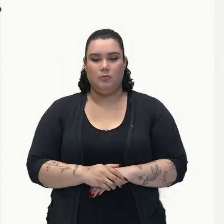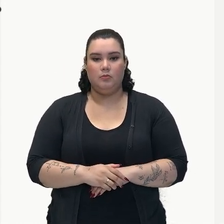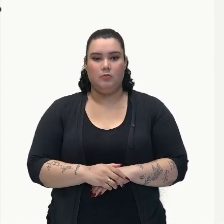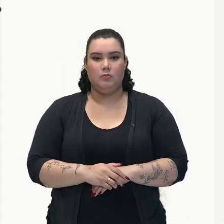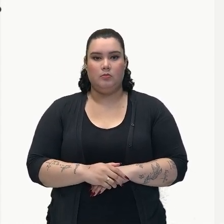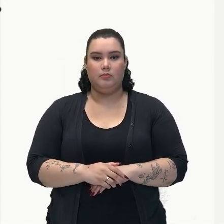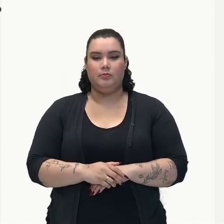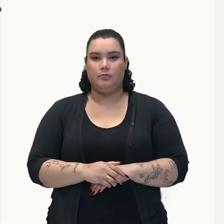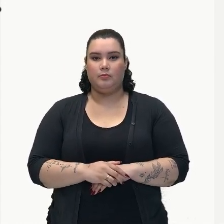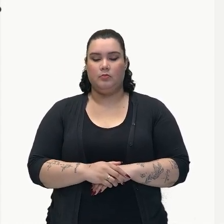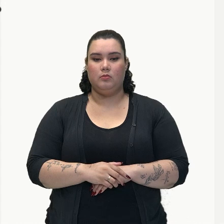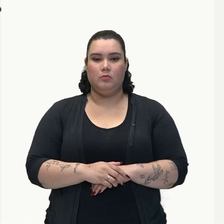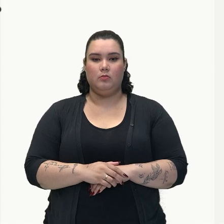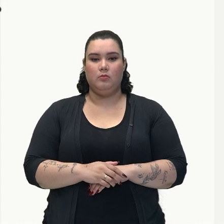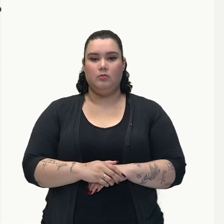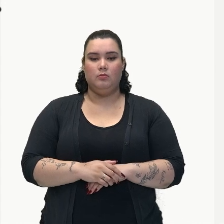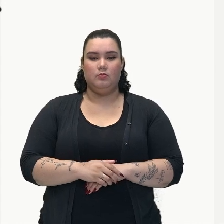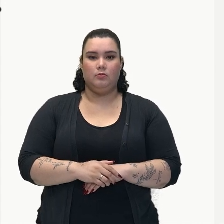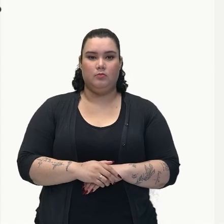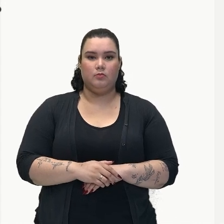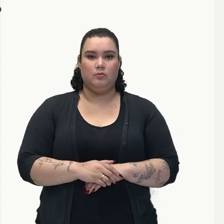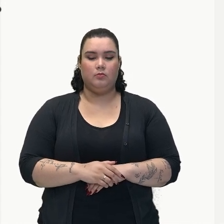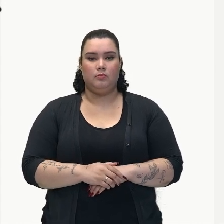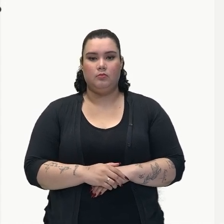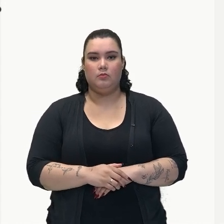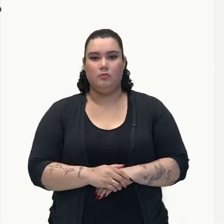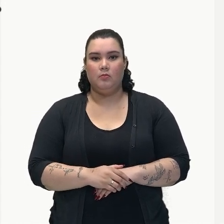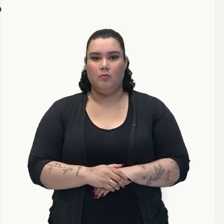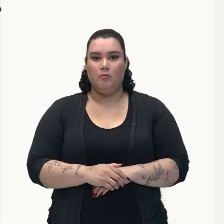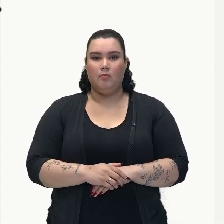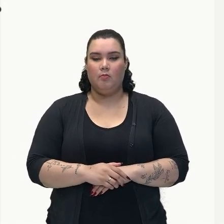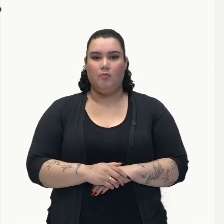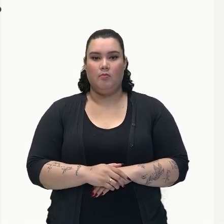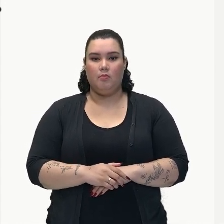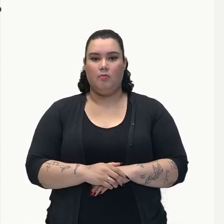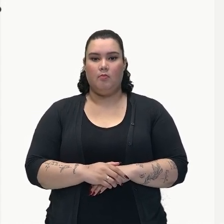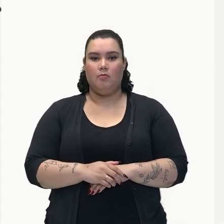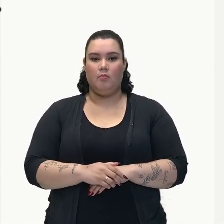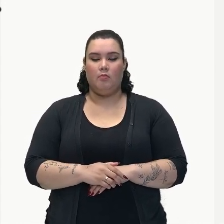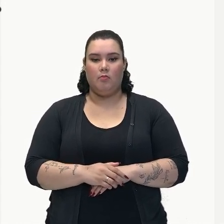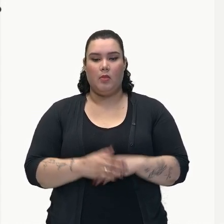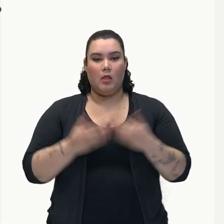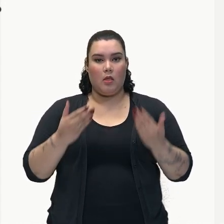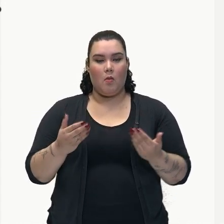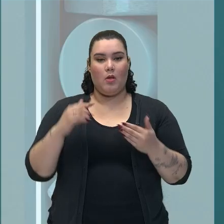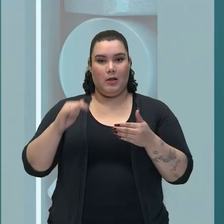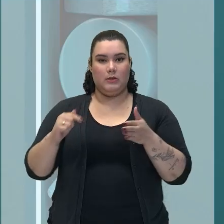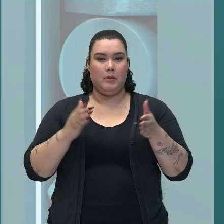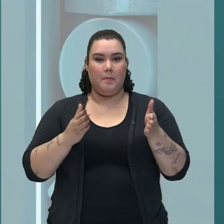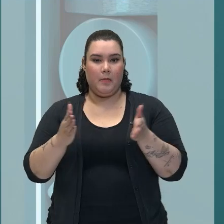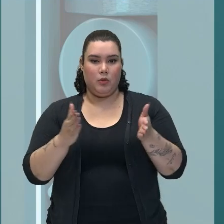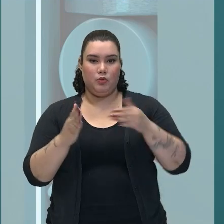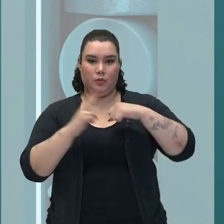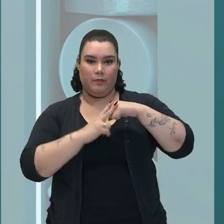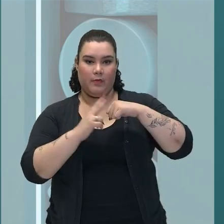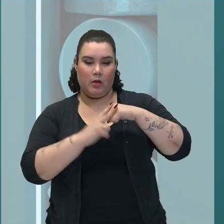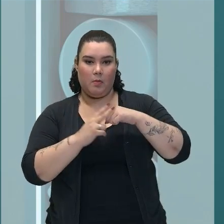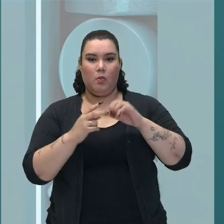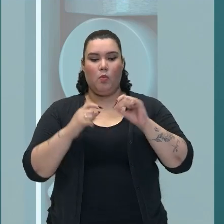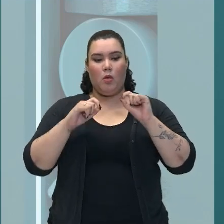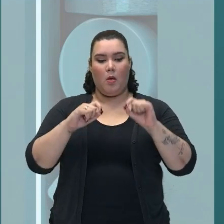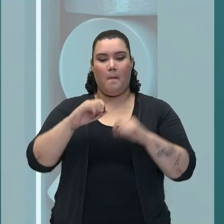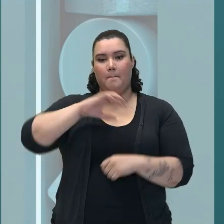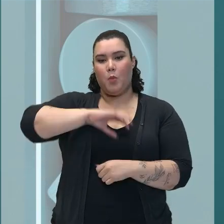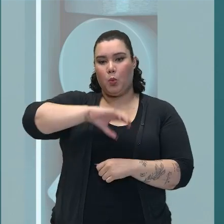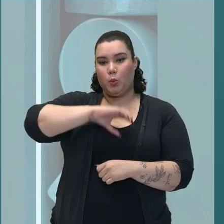É isso. O pretérito imperfeito de indicativo, ele transmite, pessoal, tanto na língua portuguesa,